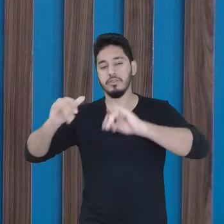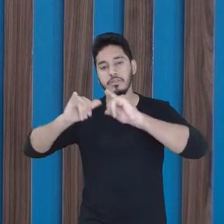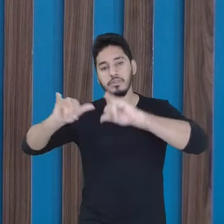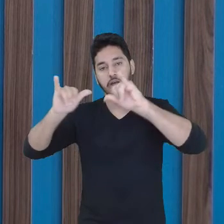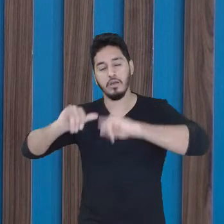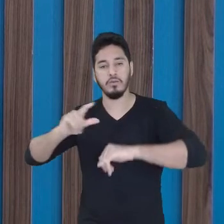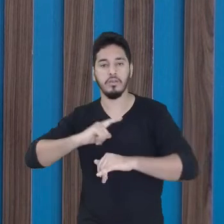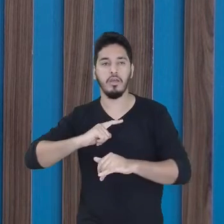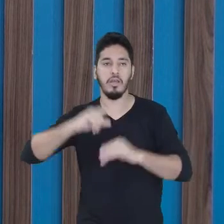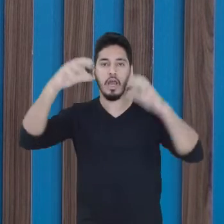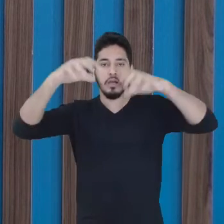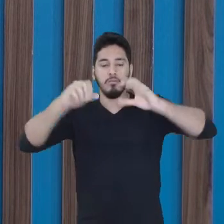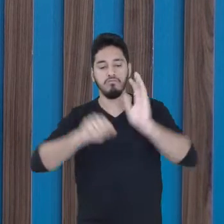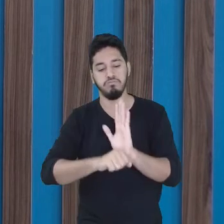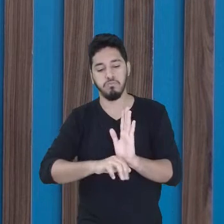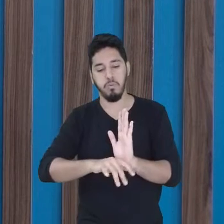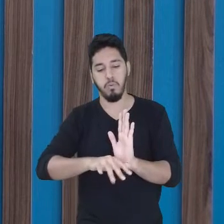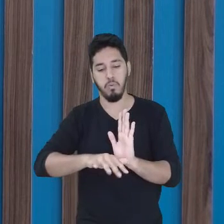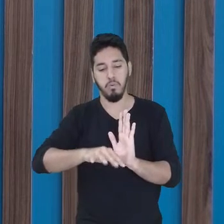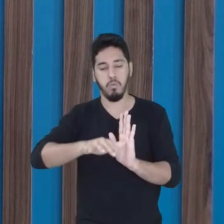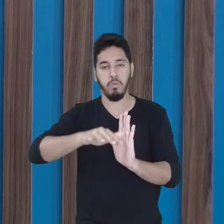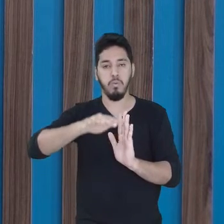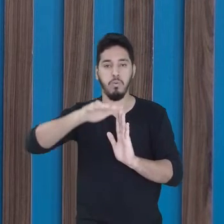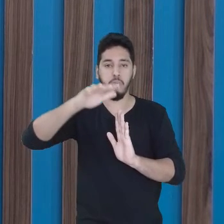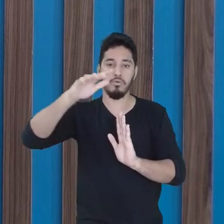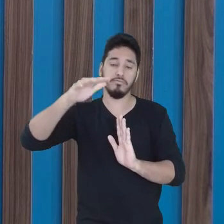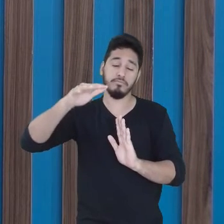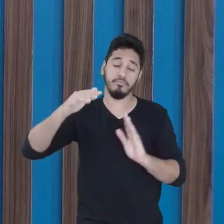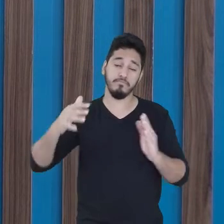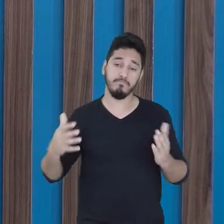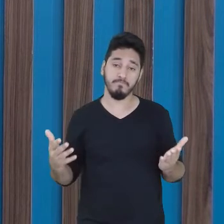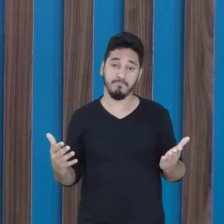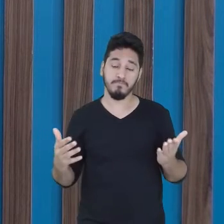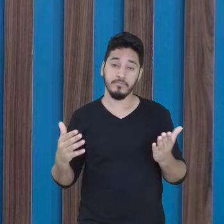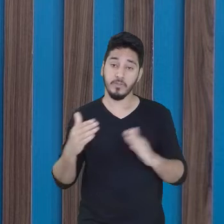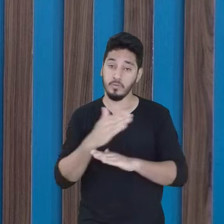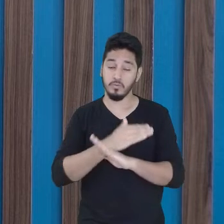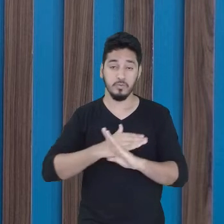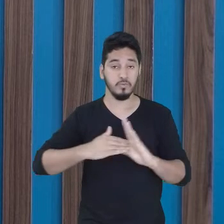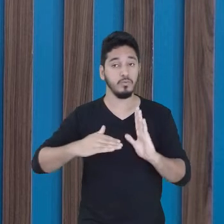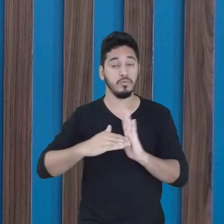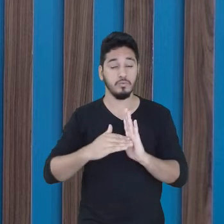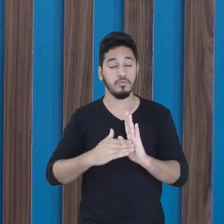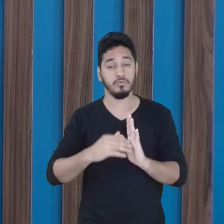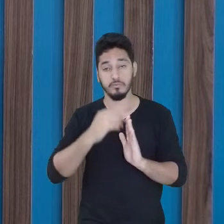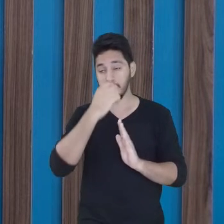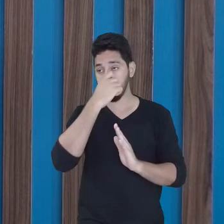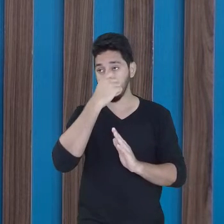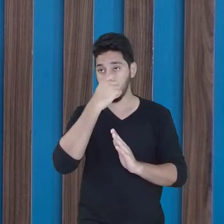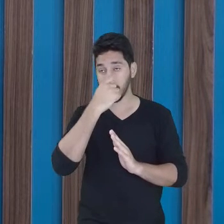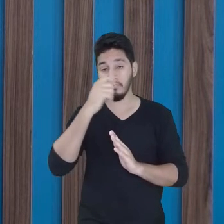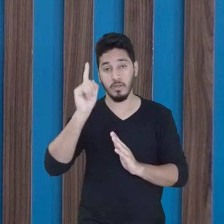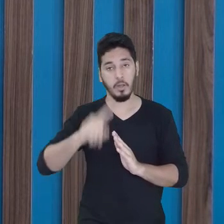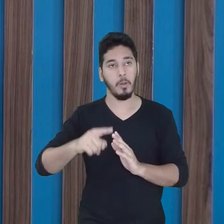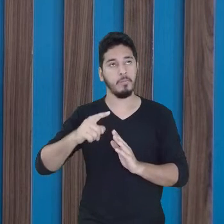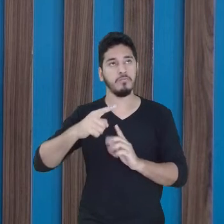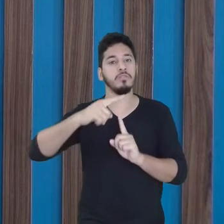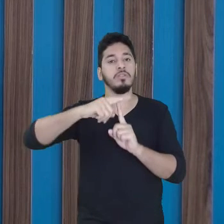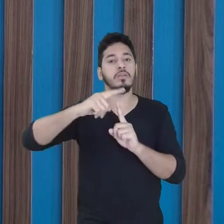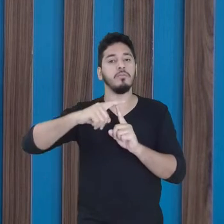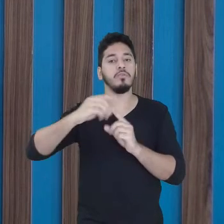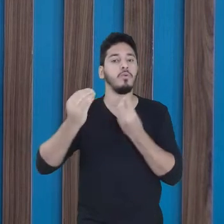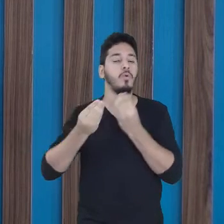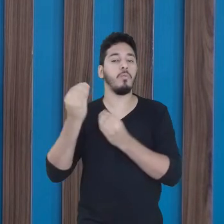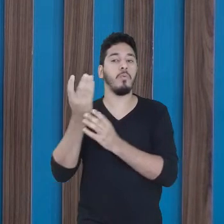Tem enchentes, essa questão das chuvas, enfim, tudo isso são uma forma da natureza